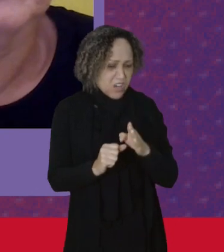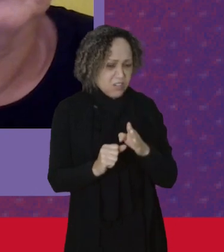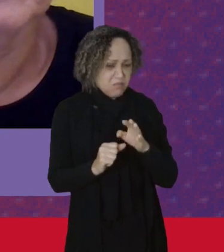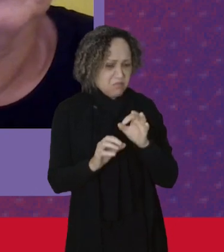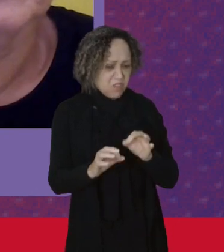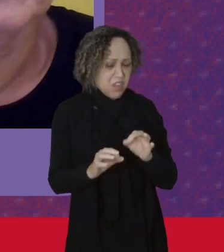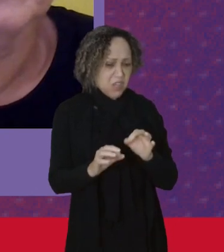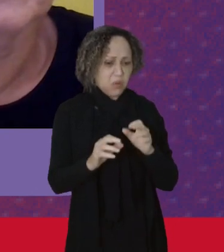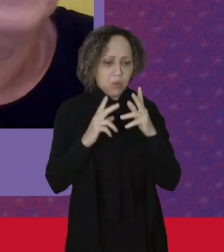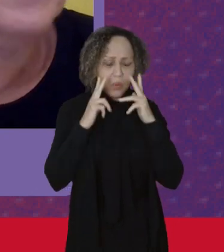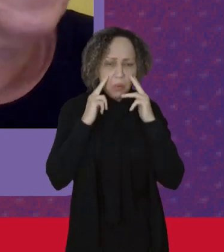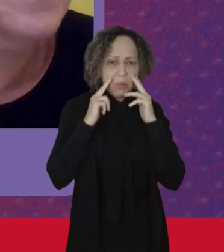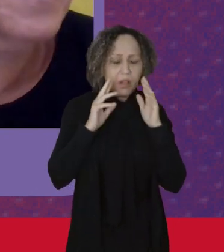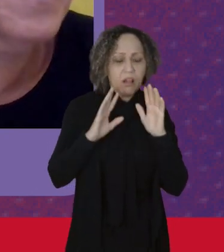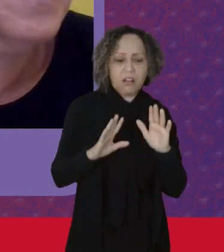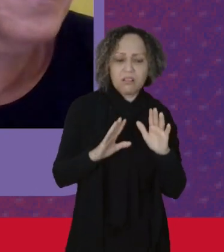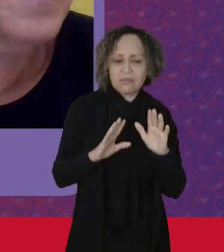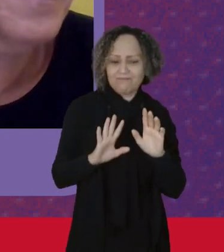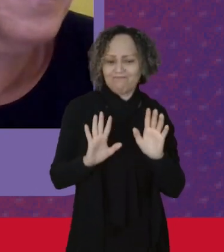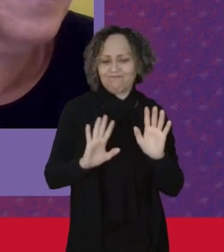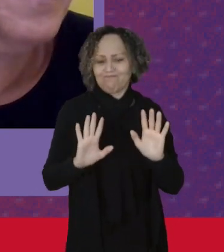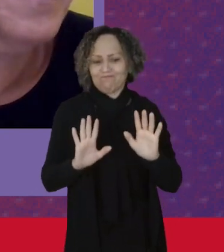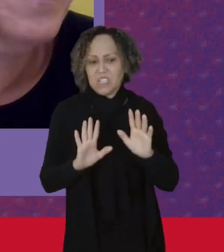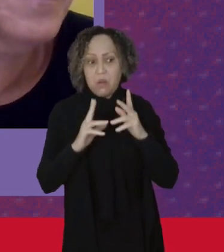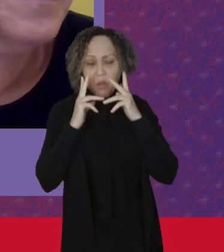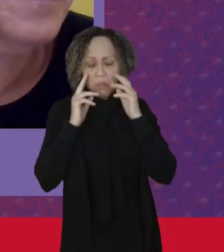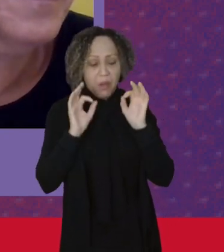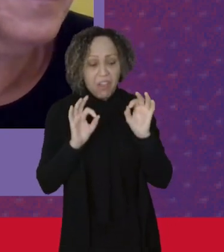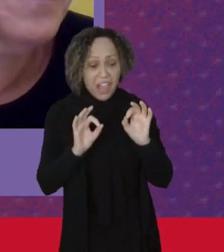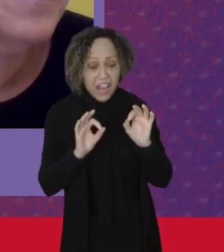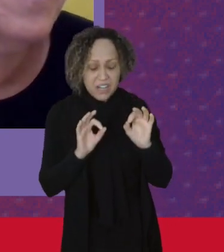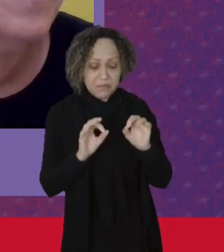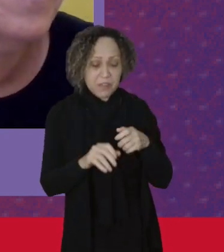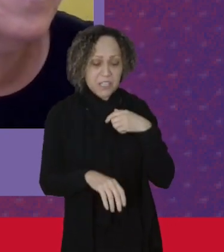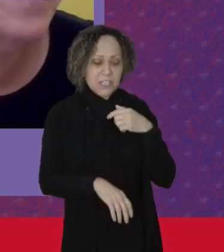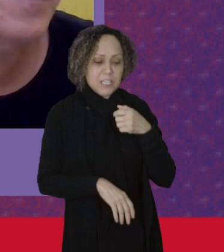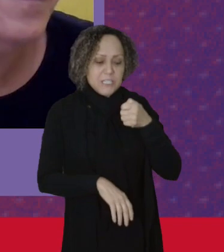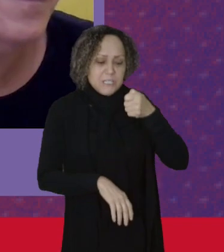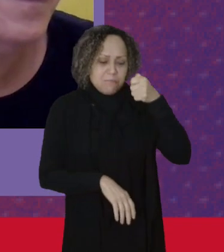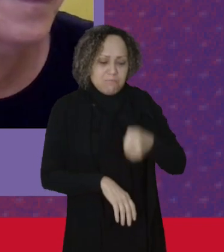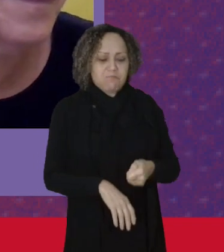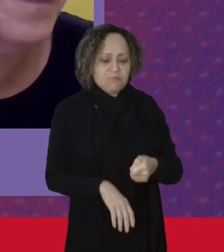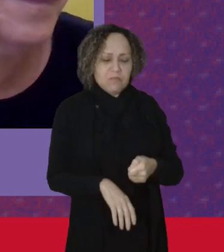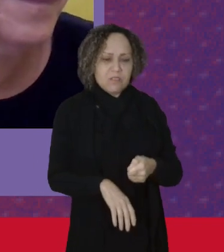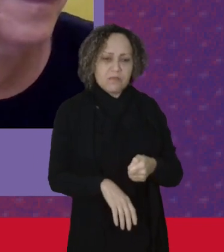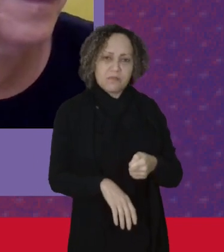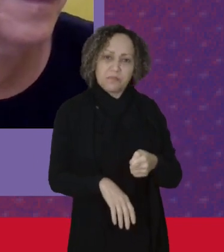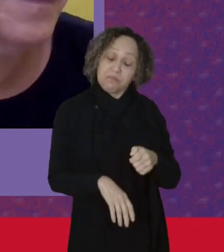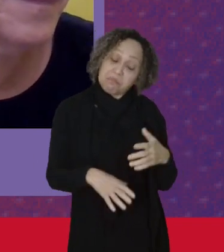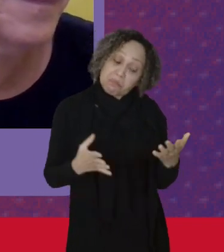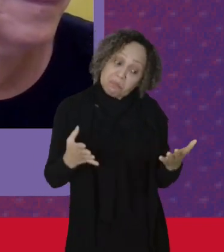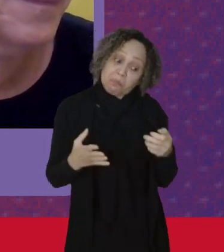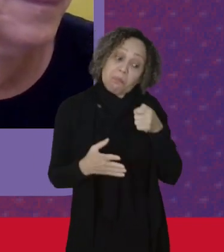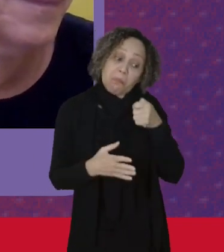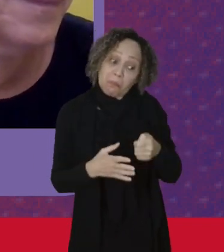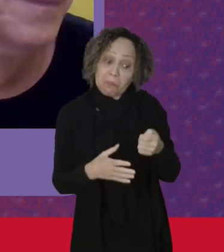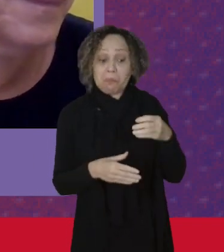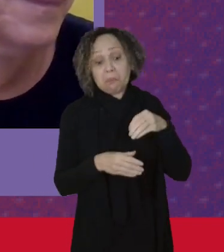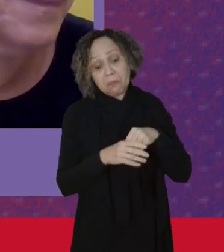apenas de autoritarismo, muito embora a gente, né, considere normal nessa sociedade também, para a gente